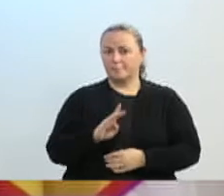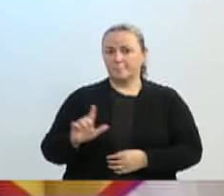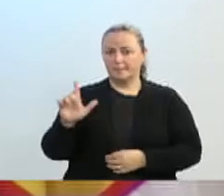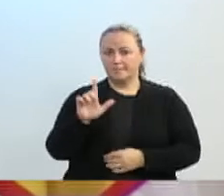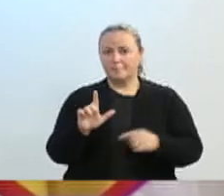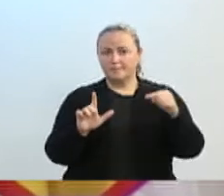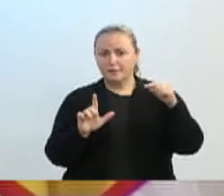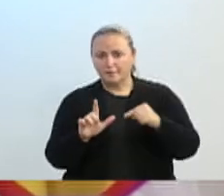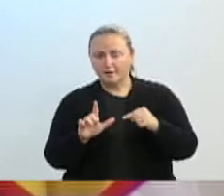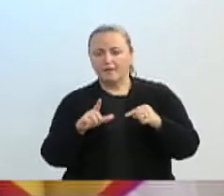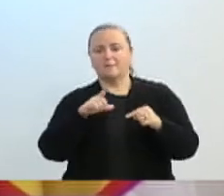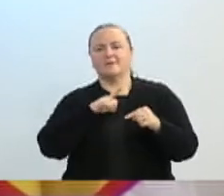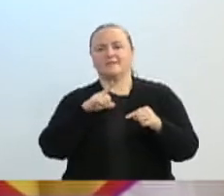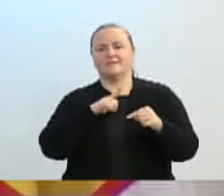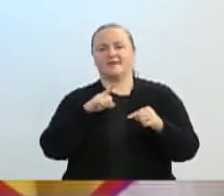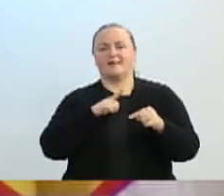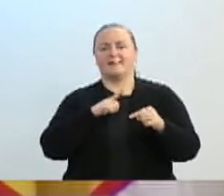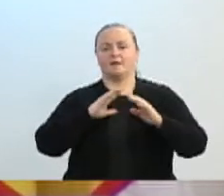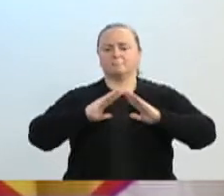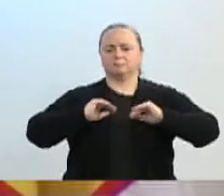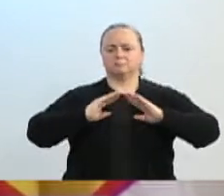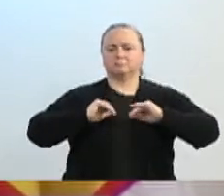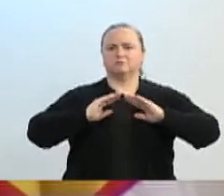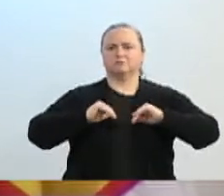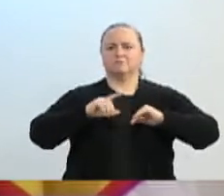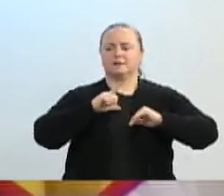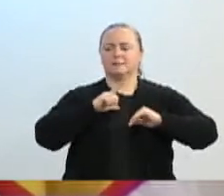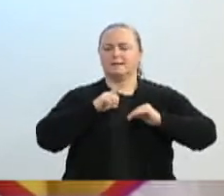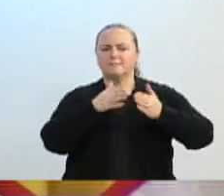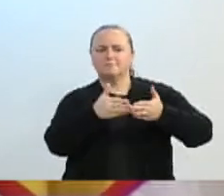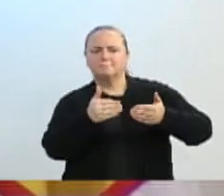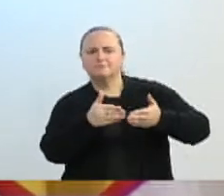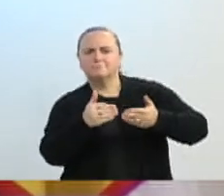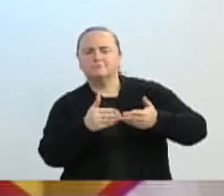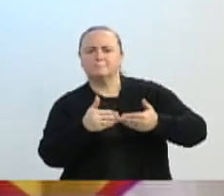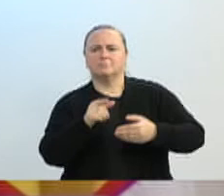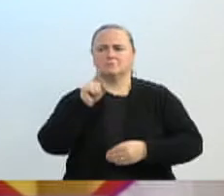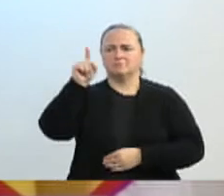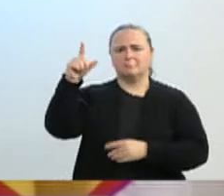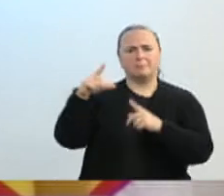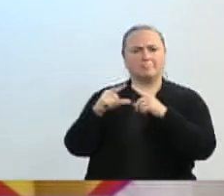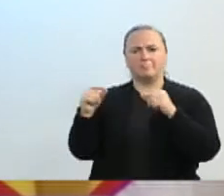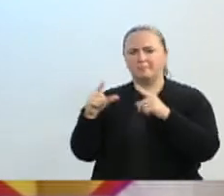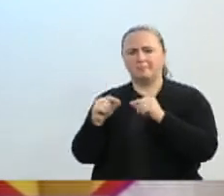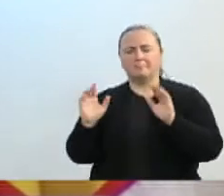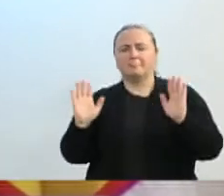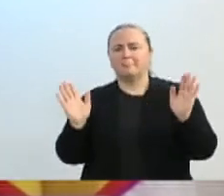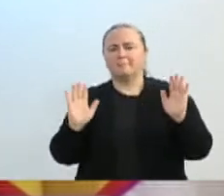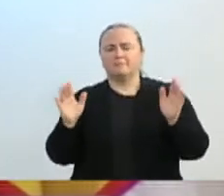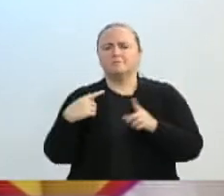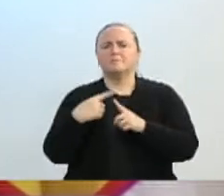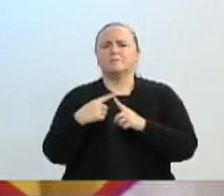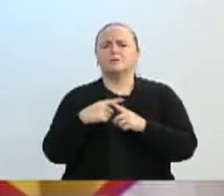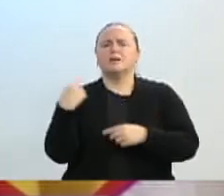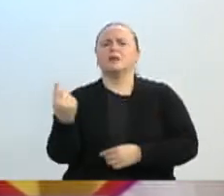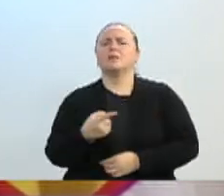que acontecem as demandas. Não é lá em Brasília centralizado. E nem porque nós vereadores, prefeitos, governador, tem que ir lá passar o